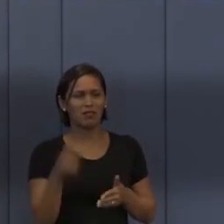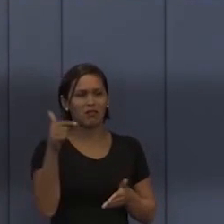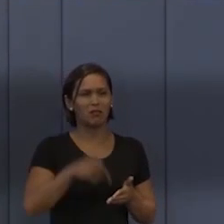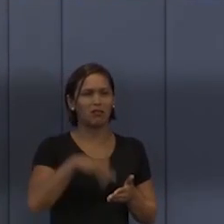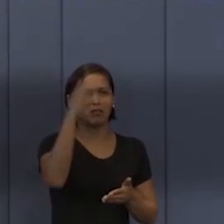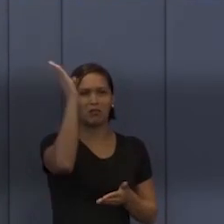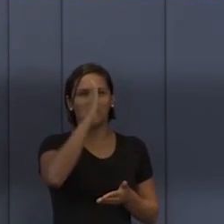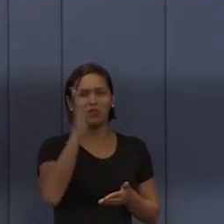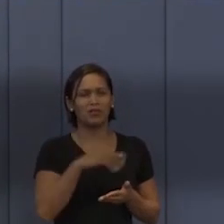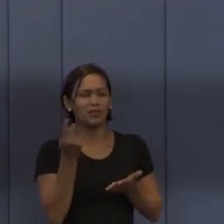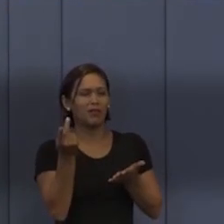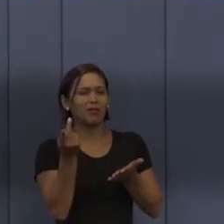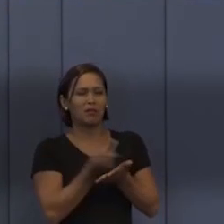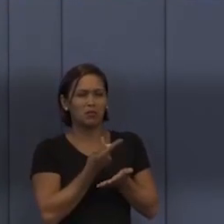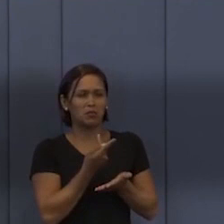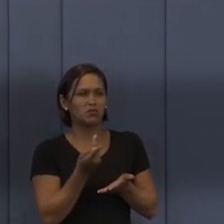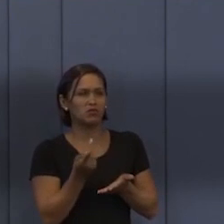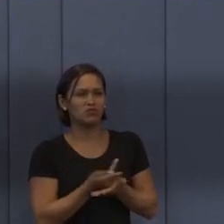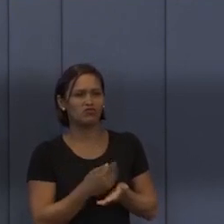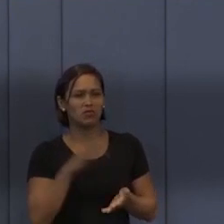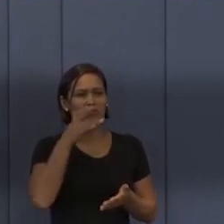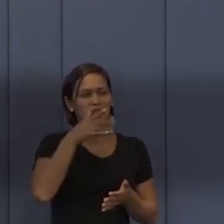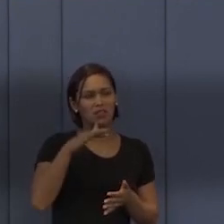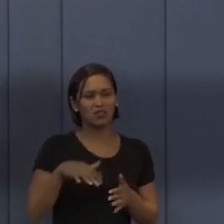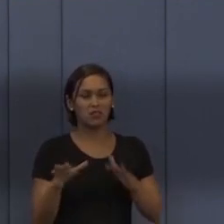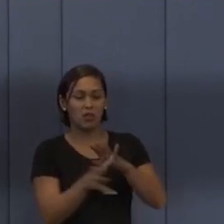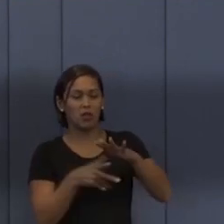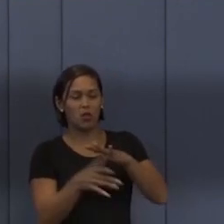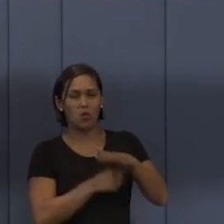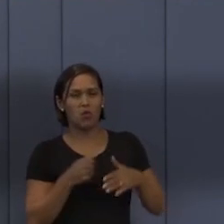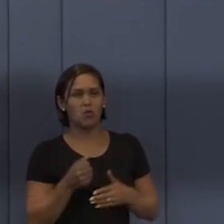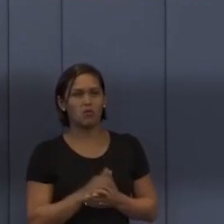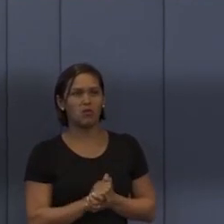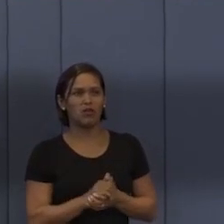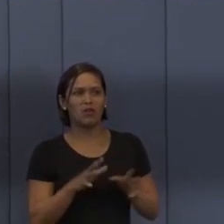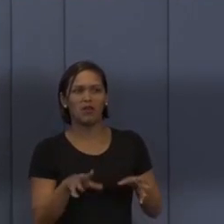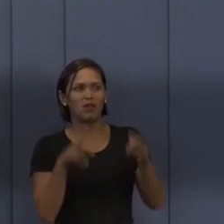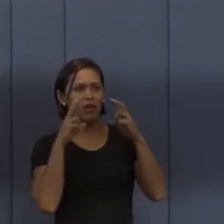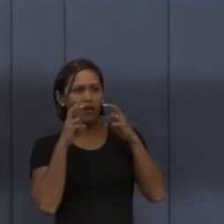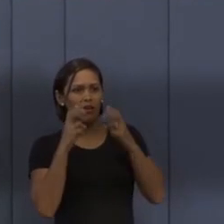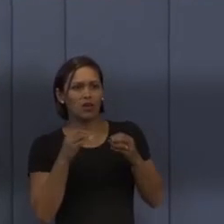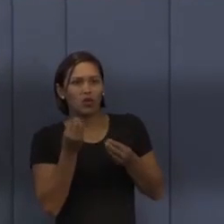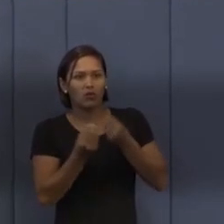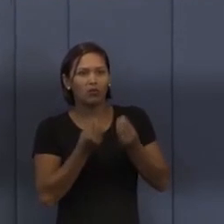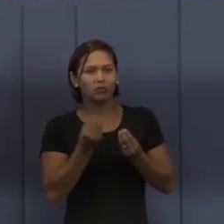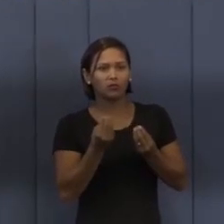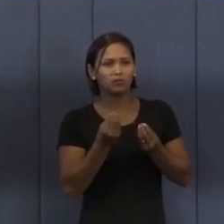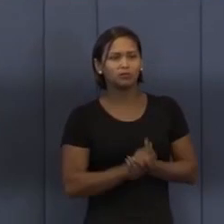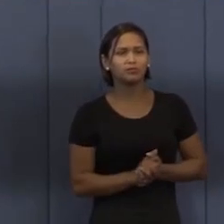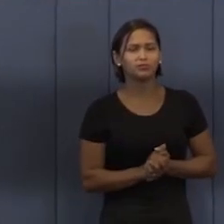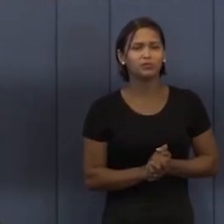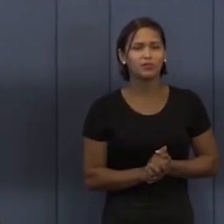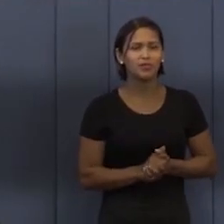Ixi, um monte de problema aí, vai. Tem um monte de coisa acontecendo, abuso de menores, esse tipo de coisa, assalto, enfim... Ele